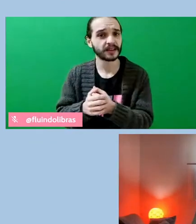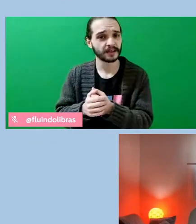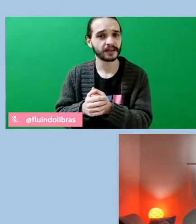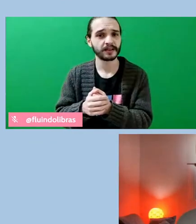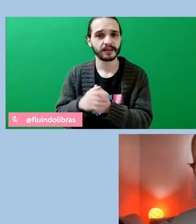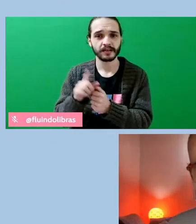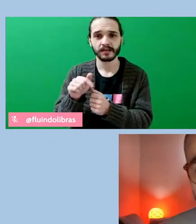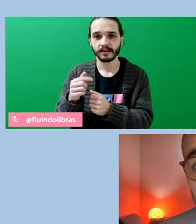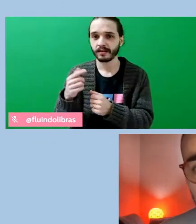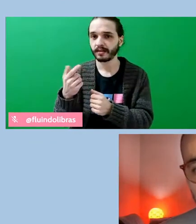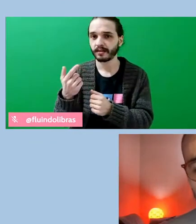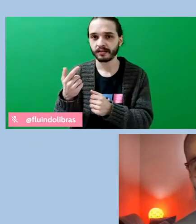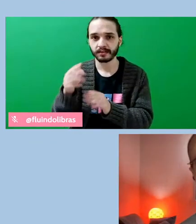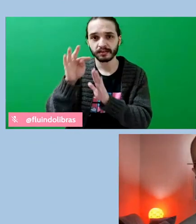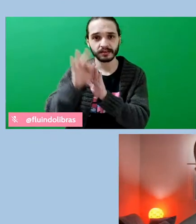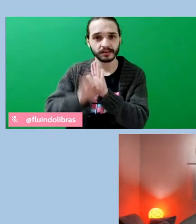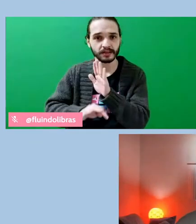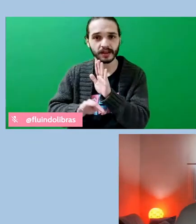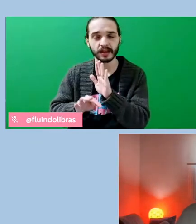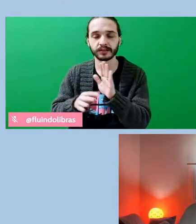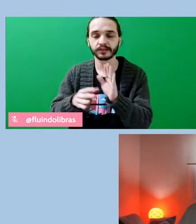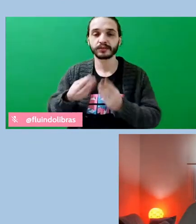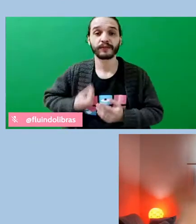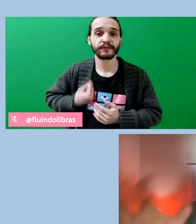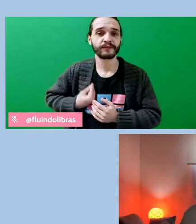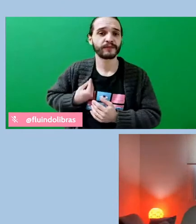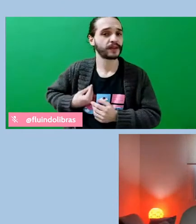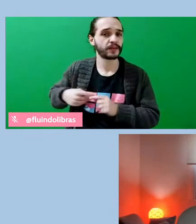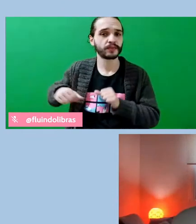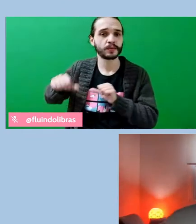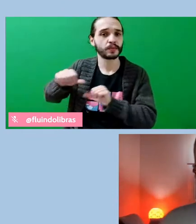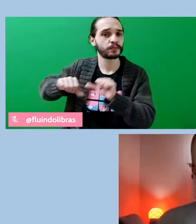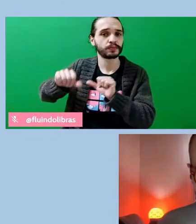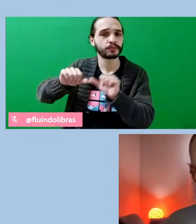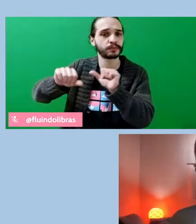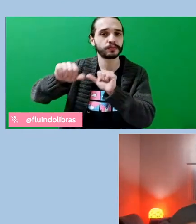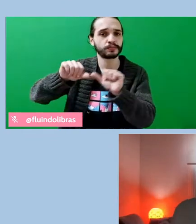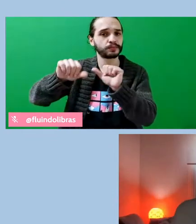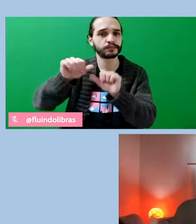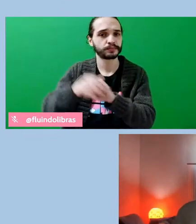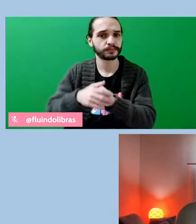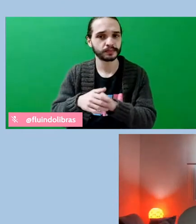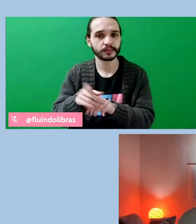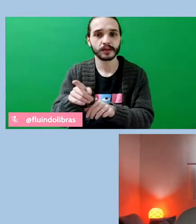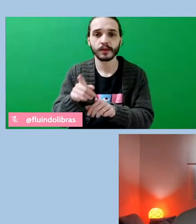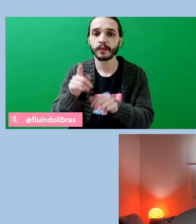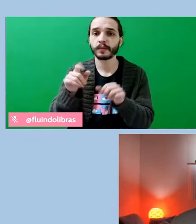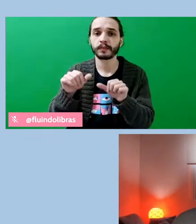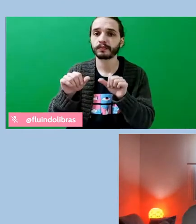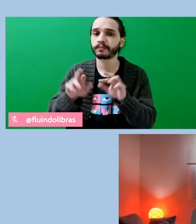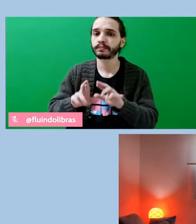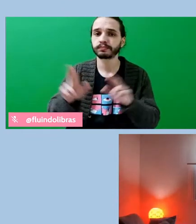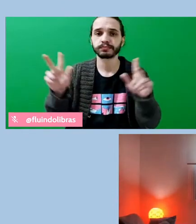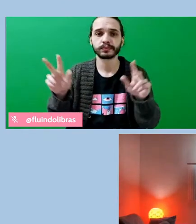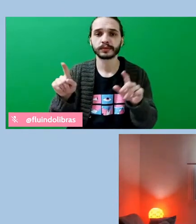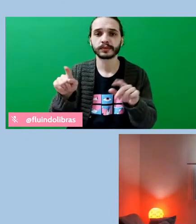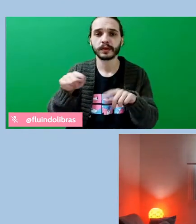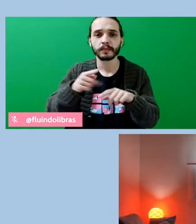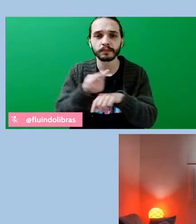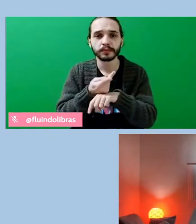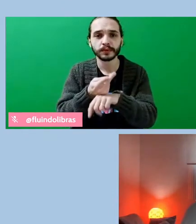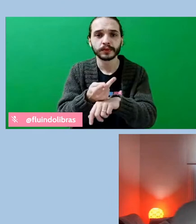assim, né? Que lindo que é assim, que é vivo. Então, isso já muda completamente, porque a primeira coisa que você vai procurando no material que não é